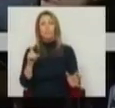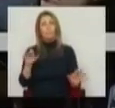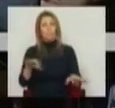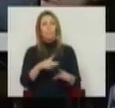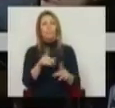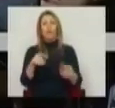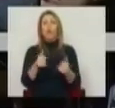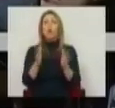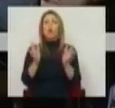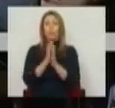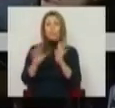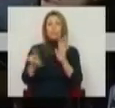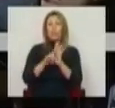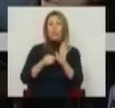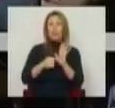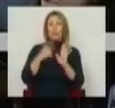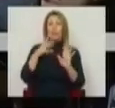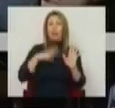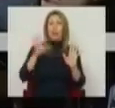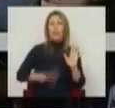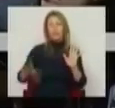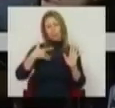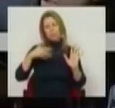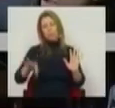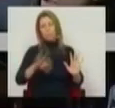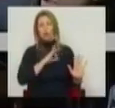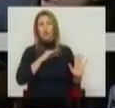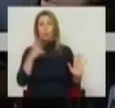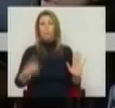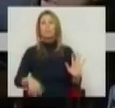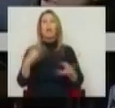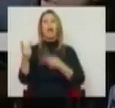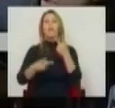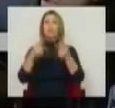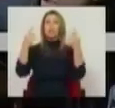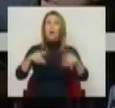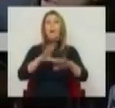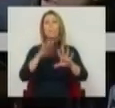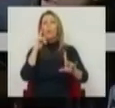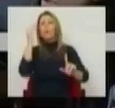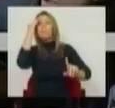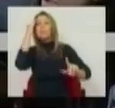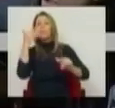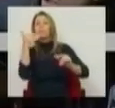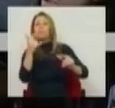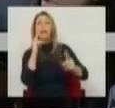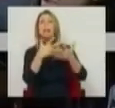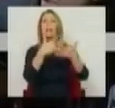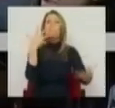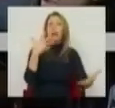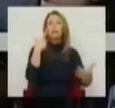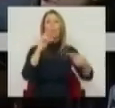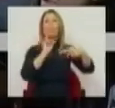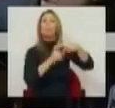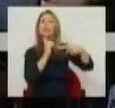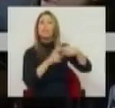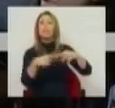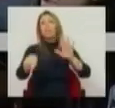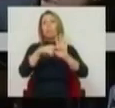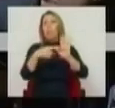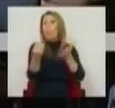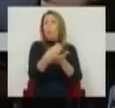atos legislativos nacionais, terminarei, Sr. Presidente, são avaliadas quanto ao seu previsível impacto, positivo, neutro ou negativo, no combate